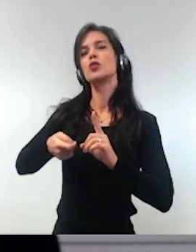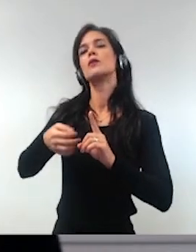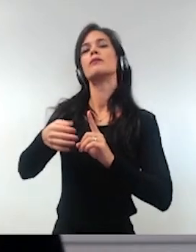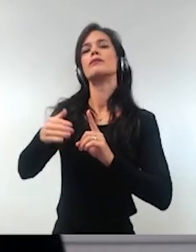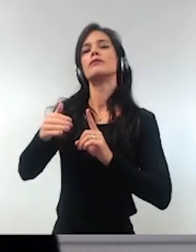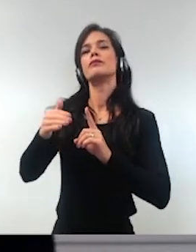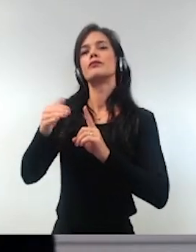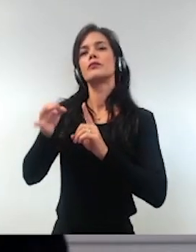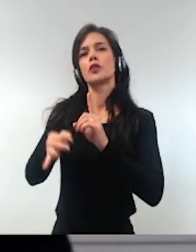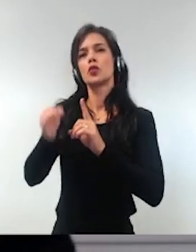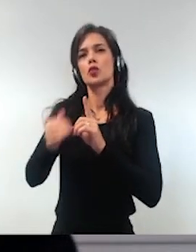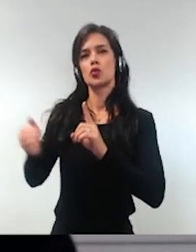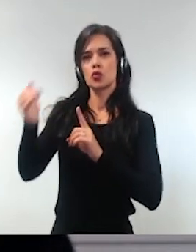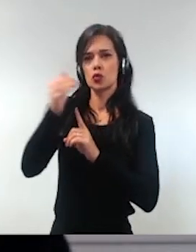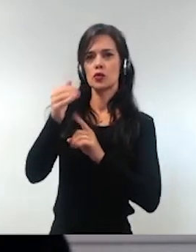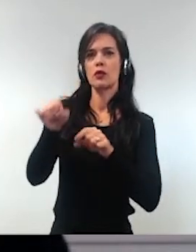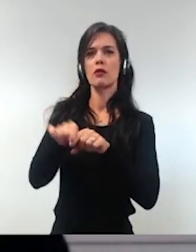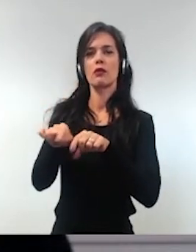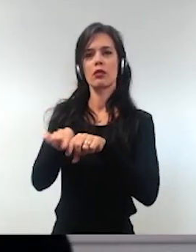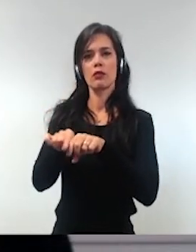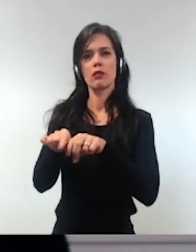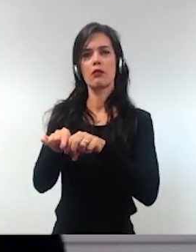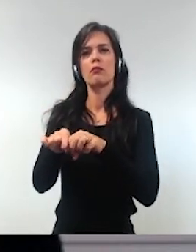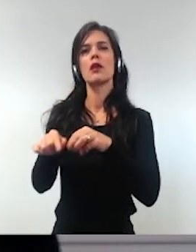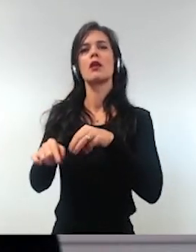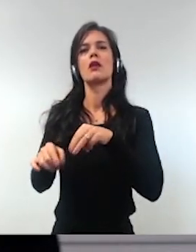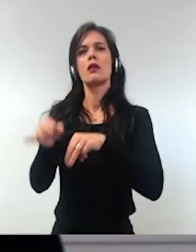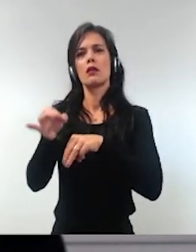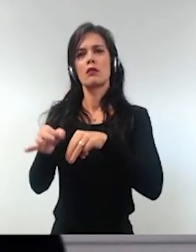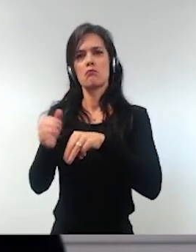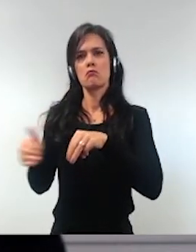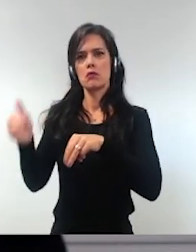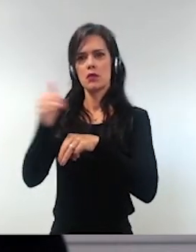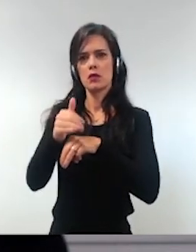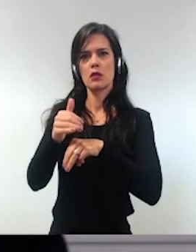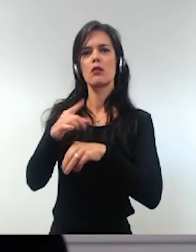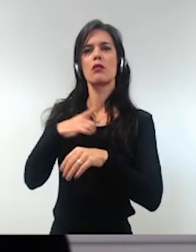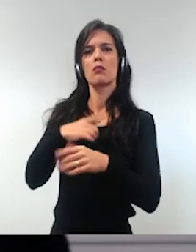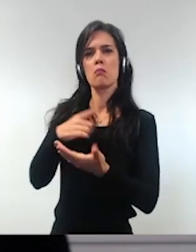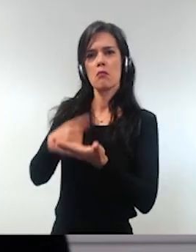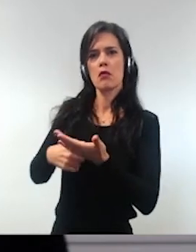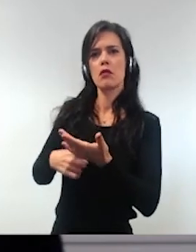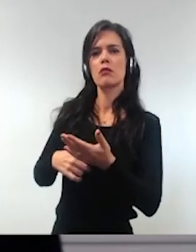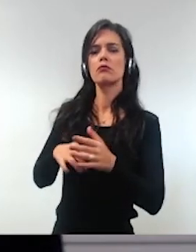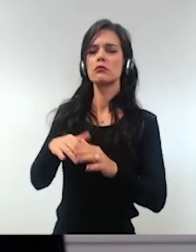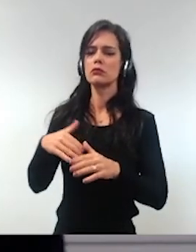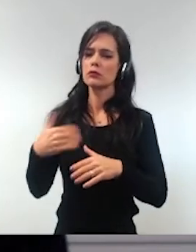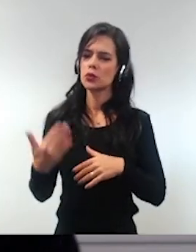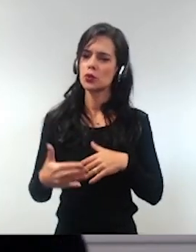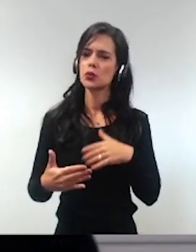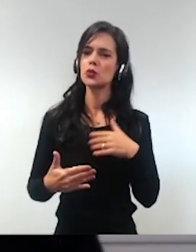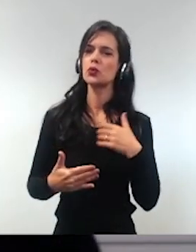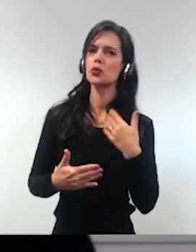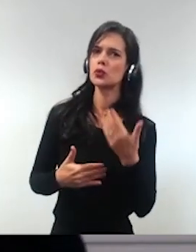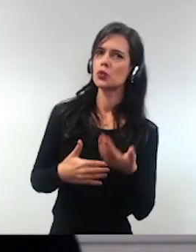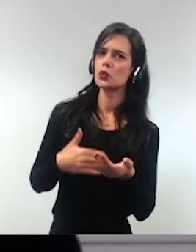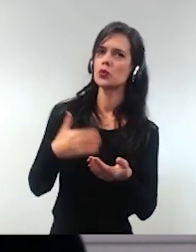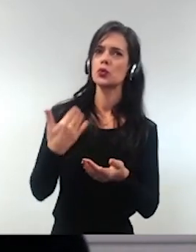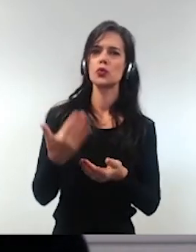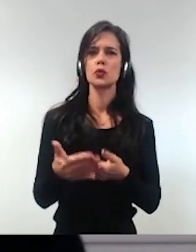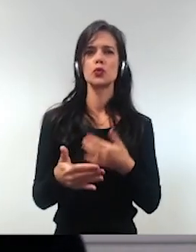em todos os campos isso passou a funcionar. E a coisa foi andando. Foi andando. Por